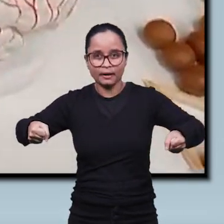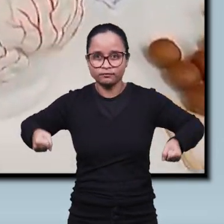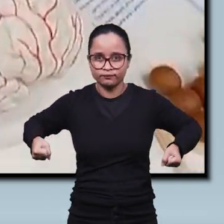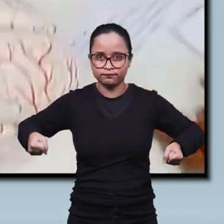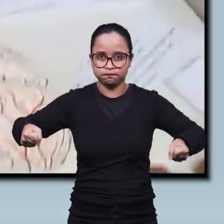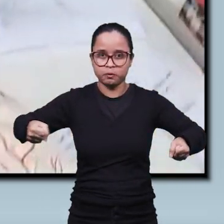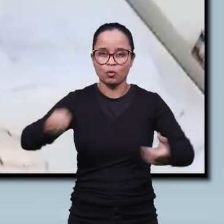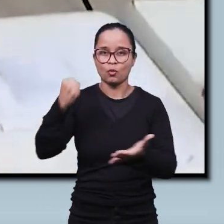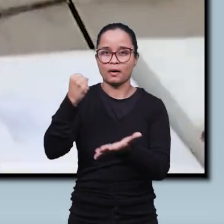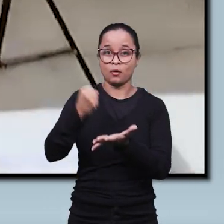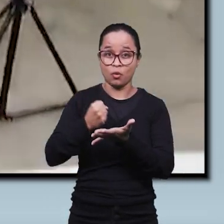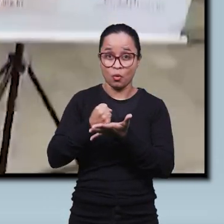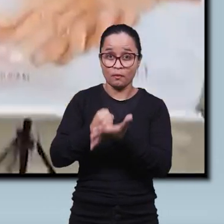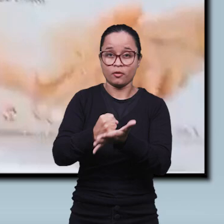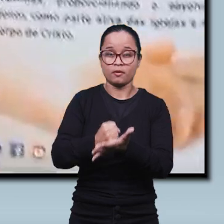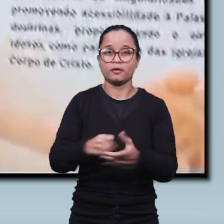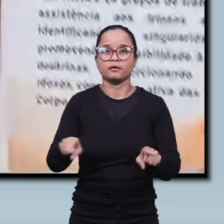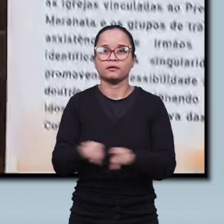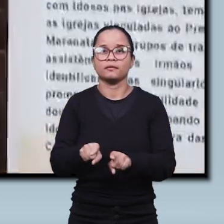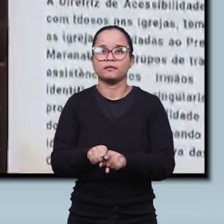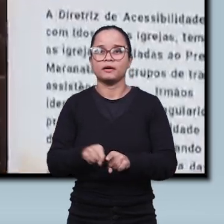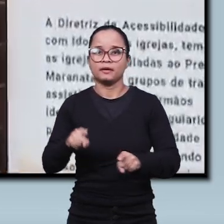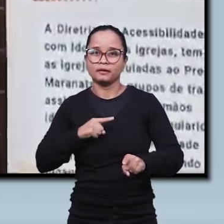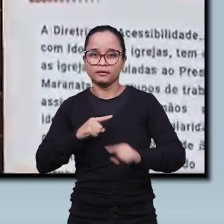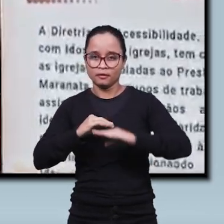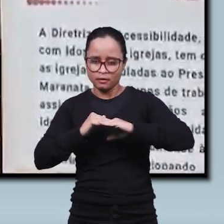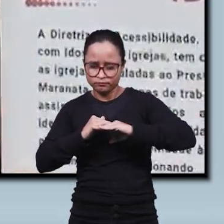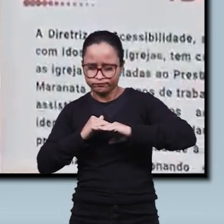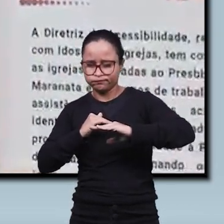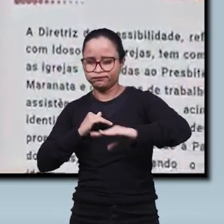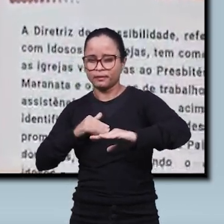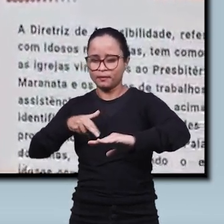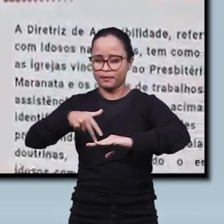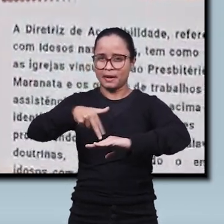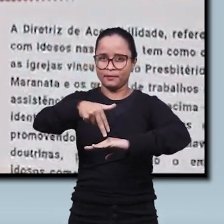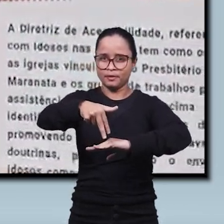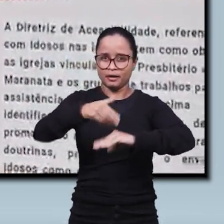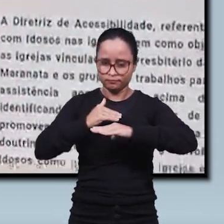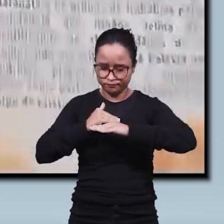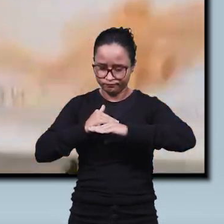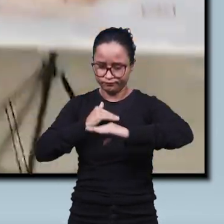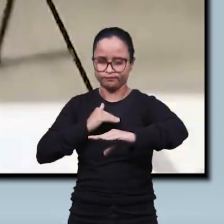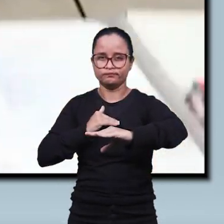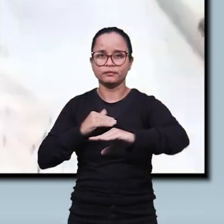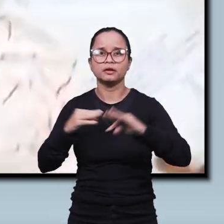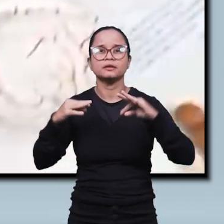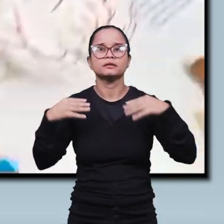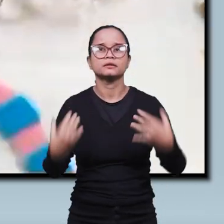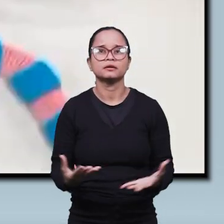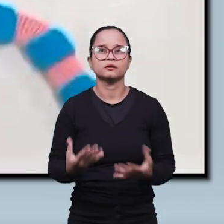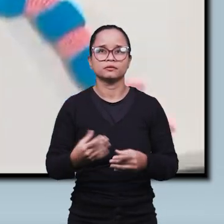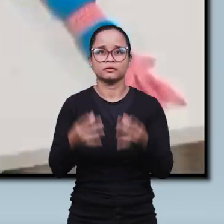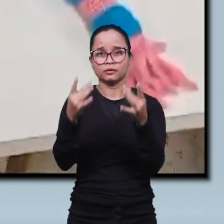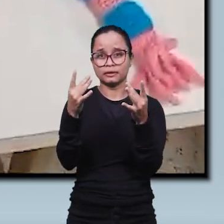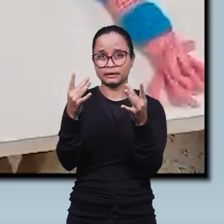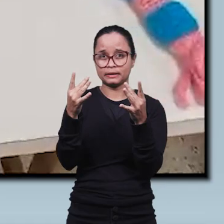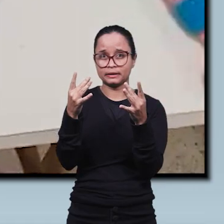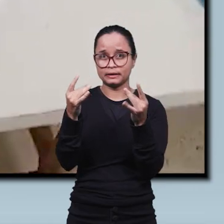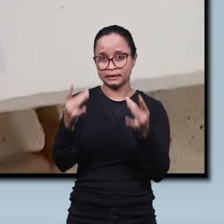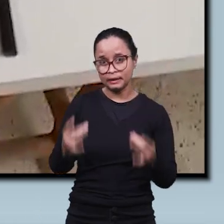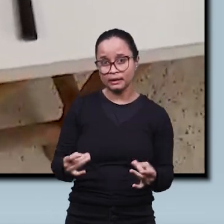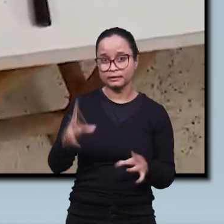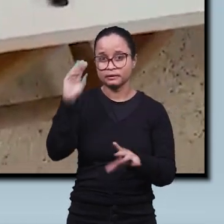relação a elevações, tendo sempre um piso plano de acesso, né? São detalhes dentro de